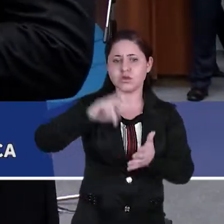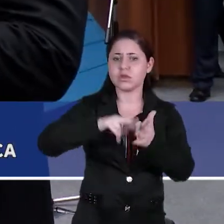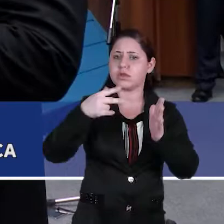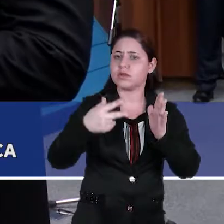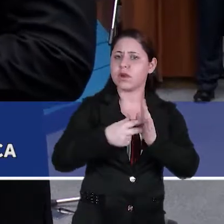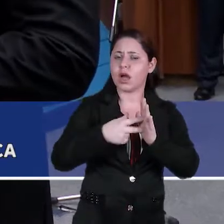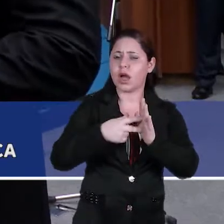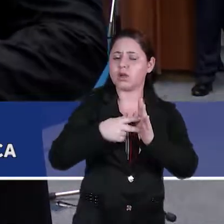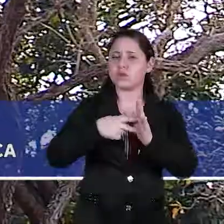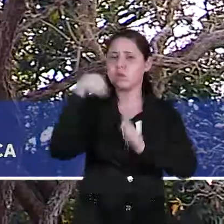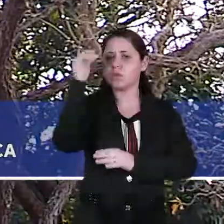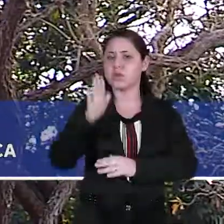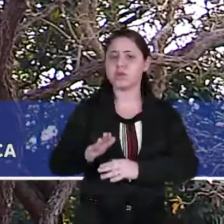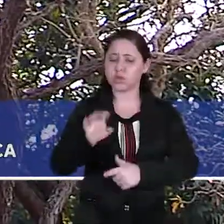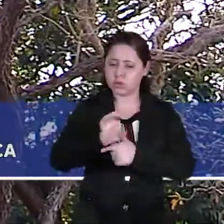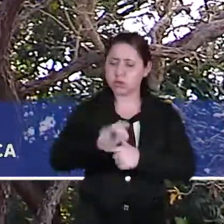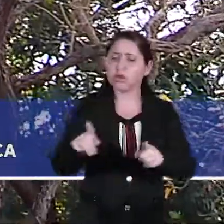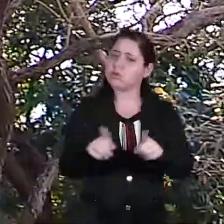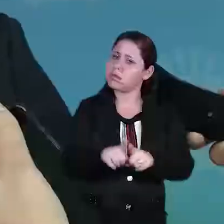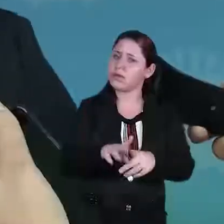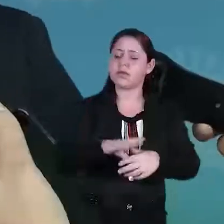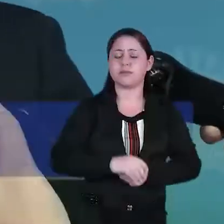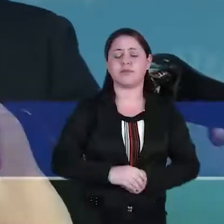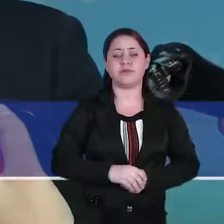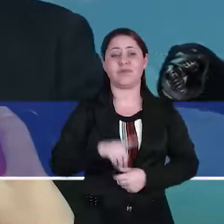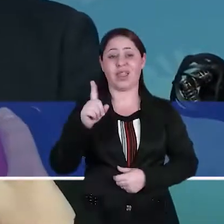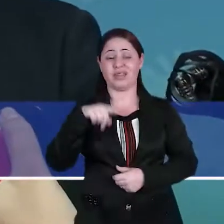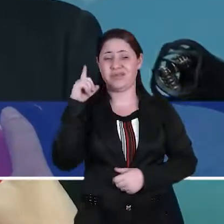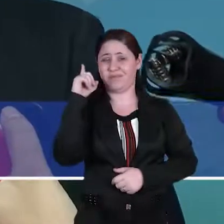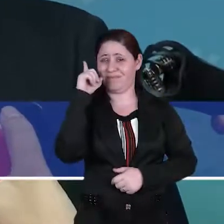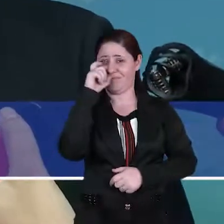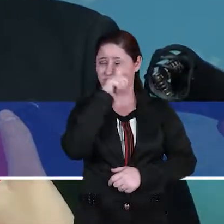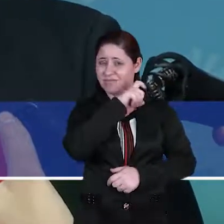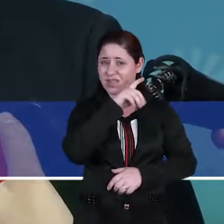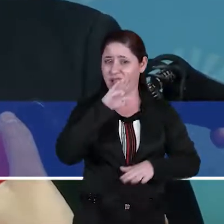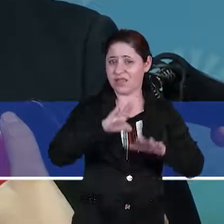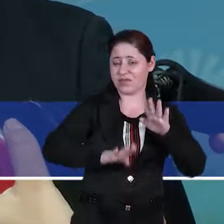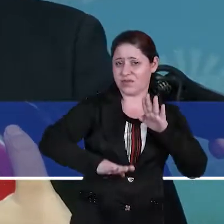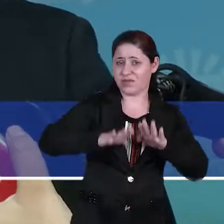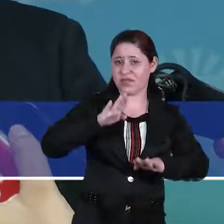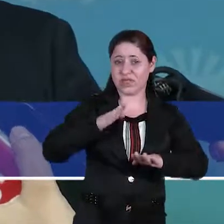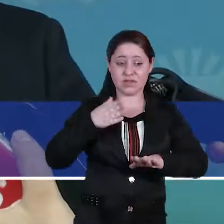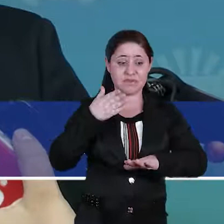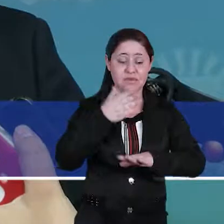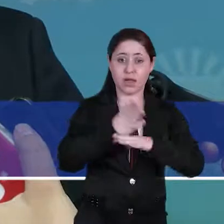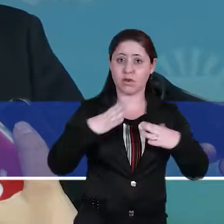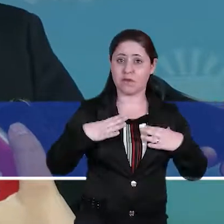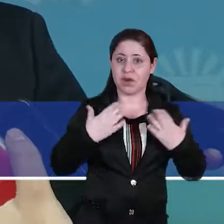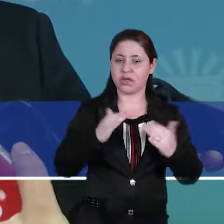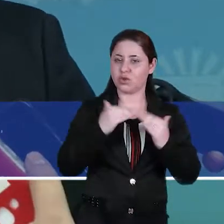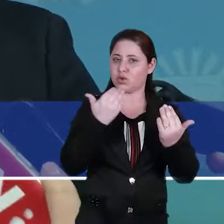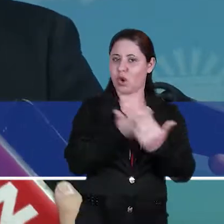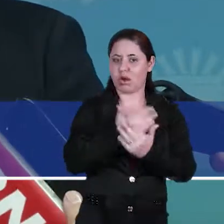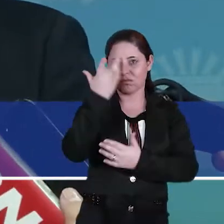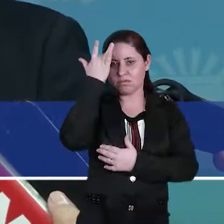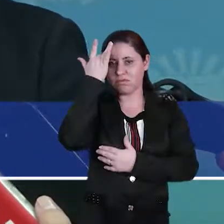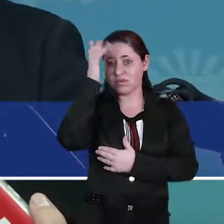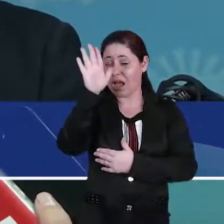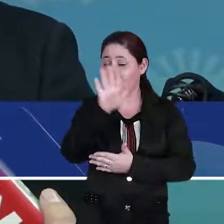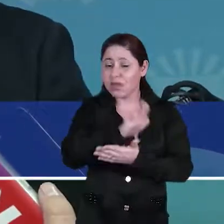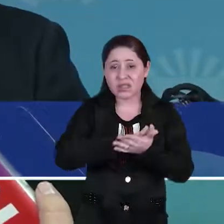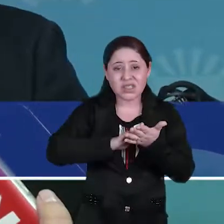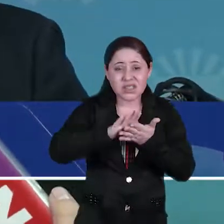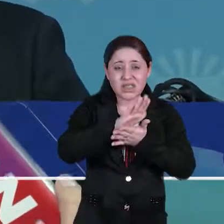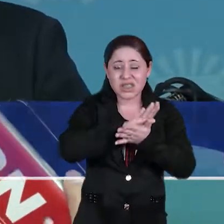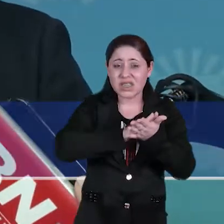dos símbolos nacionais e também do próprio Estado. É muito difícil a gente, às vezes, ir a um evento escolar e as